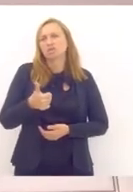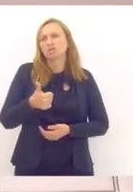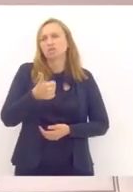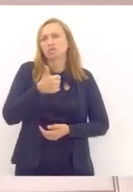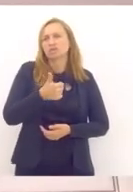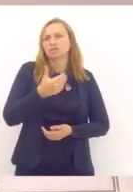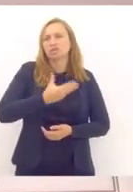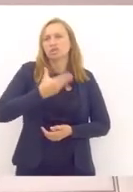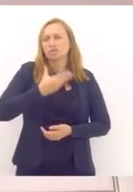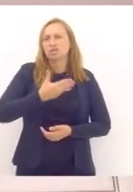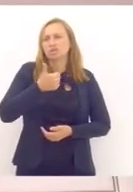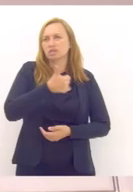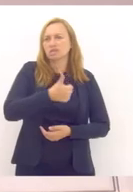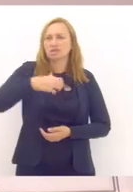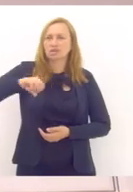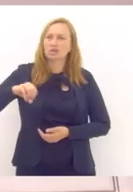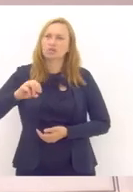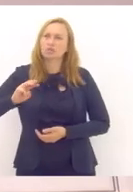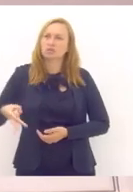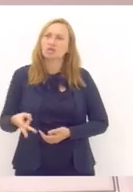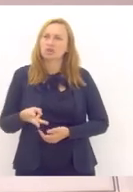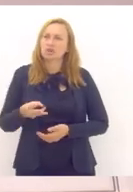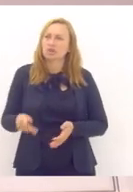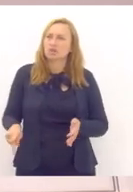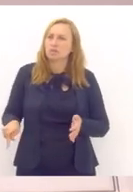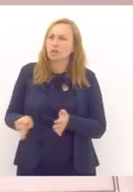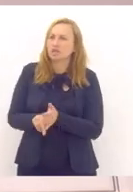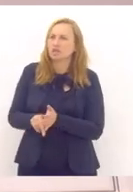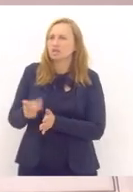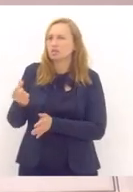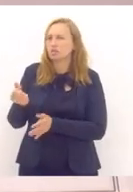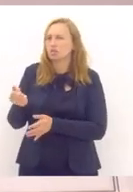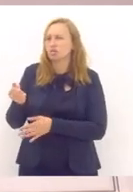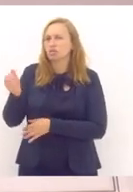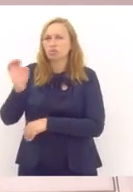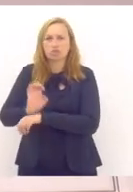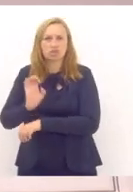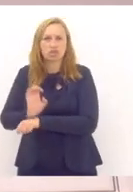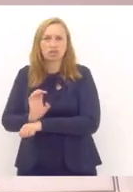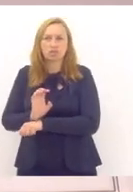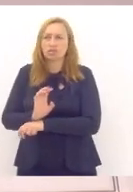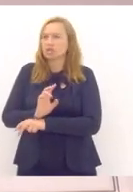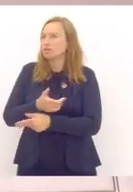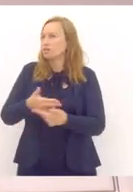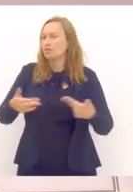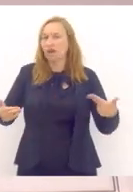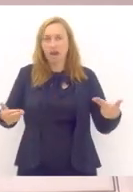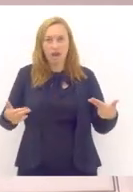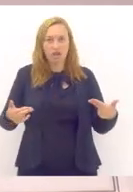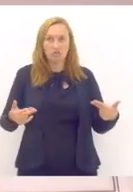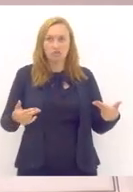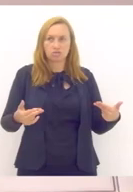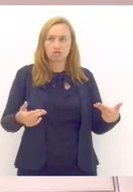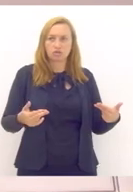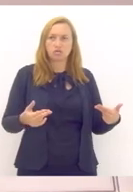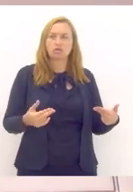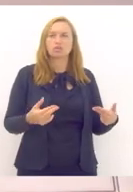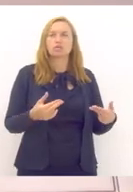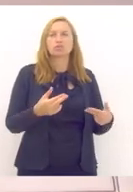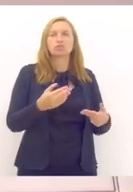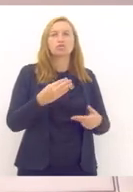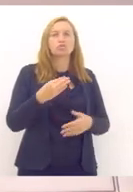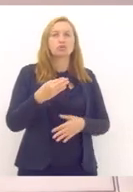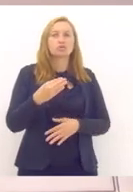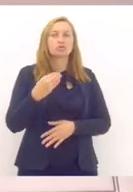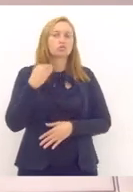isso não fica tudo no Tesouro do Estado. Financeiro. Não, são várias contas espraiadas pelo Estado. Lógico